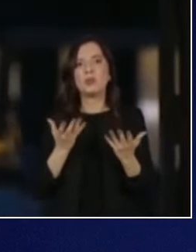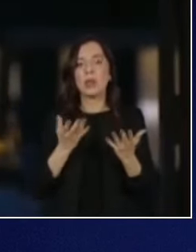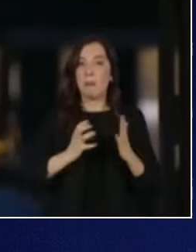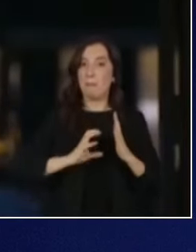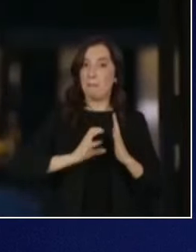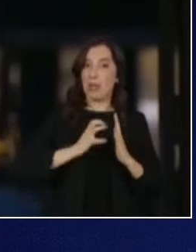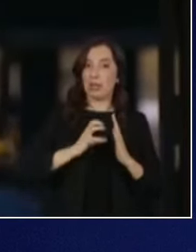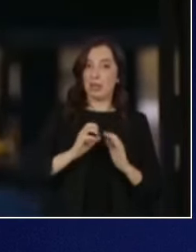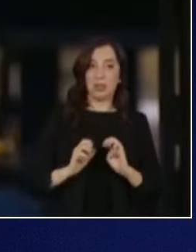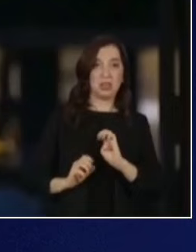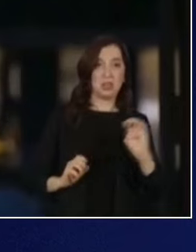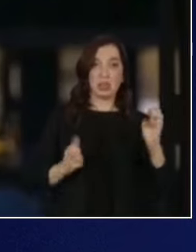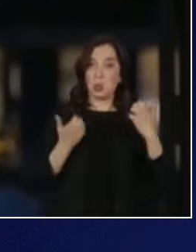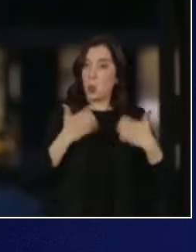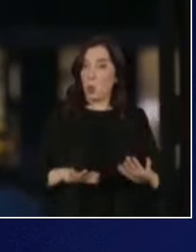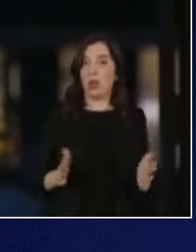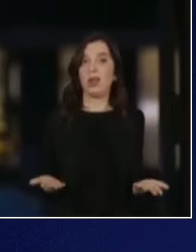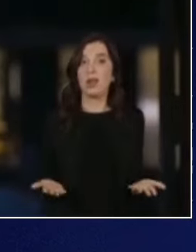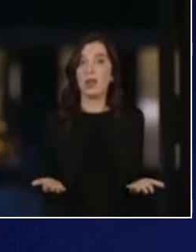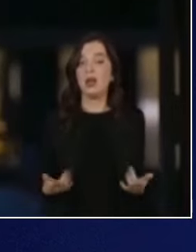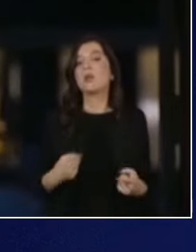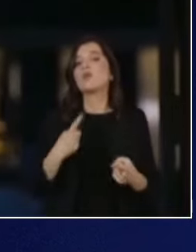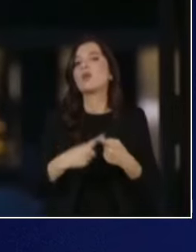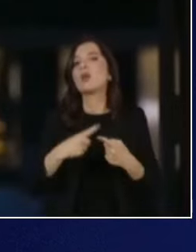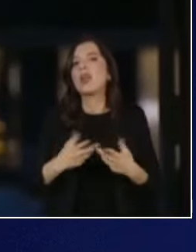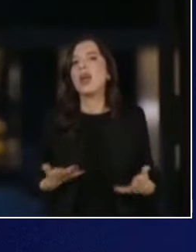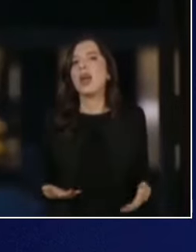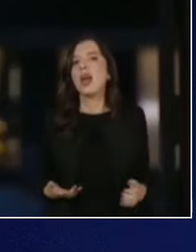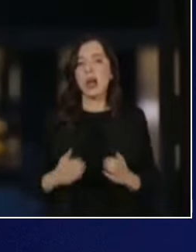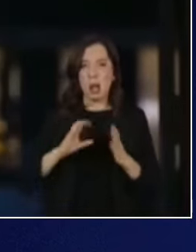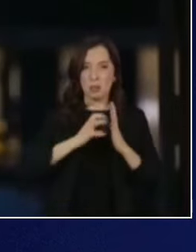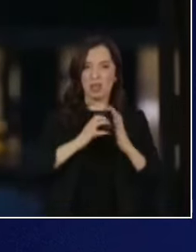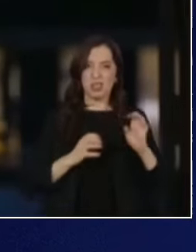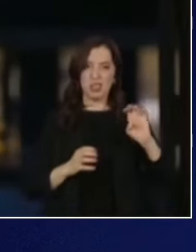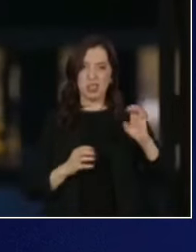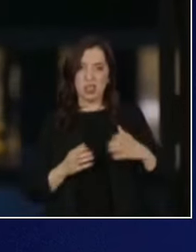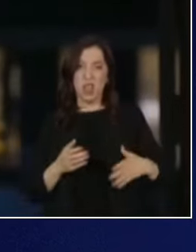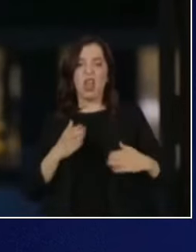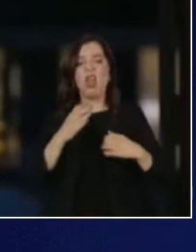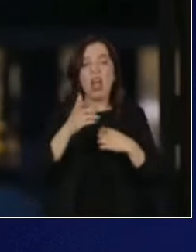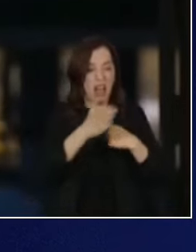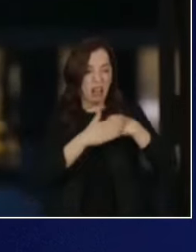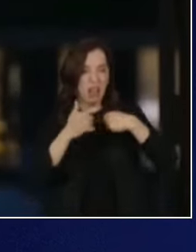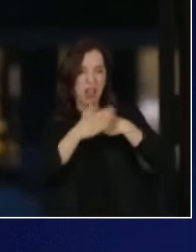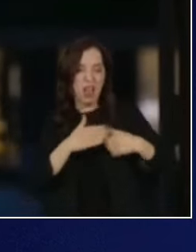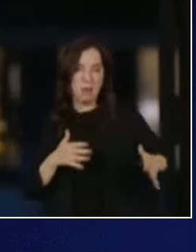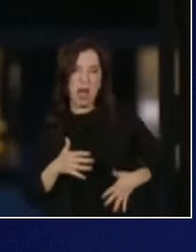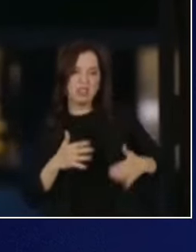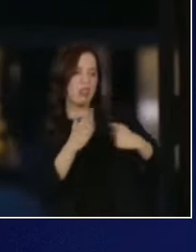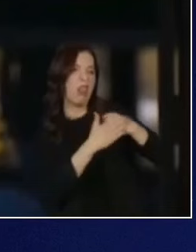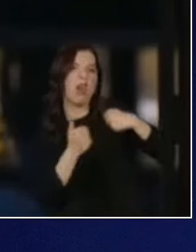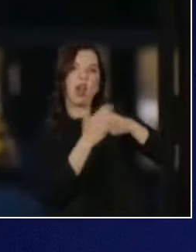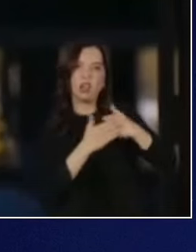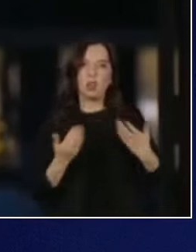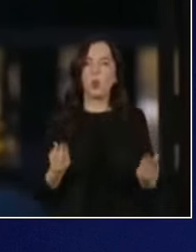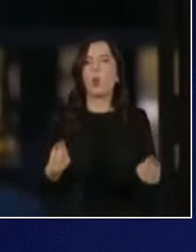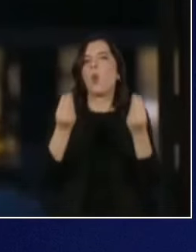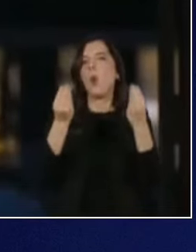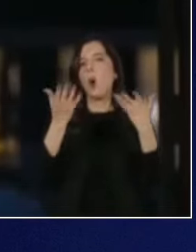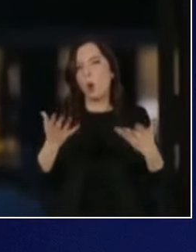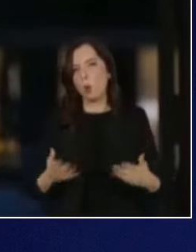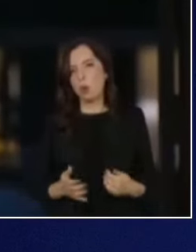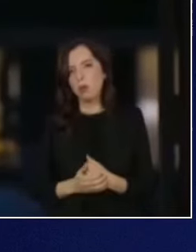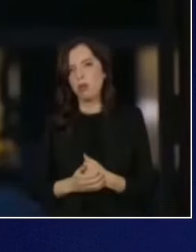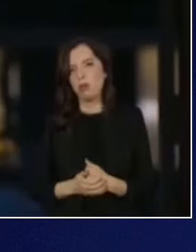passa a mão na cabeça de bandido não dá gente para eleger aqueles que não querem que a polícia seja